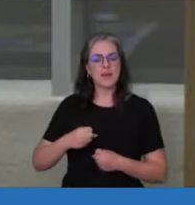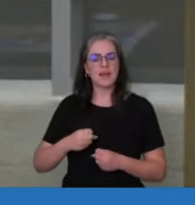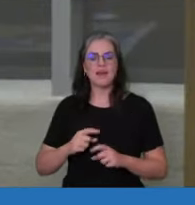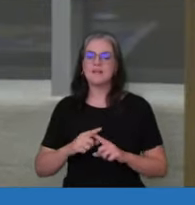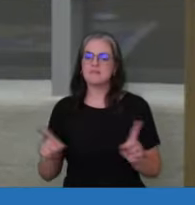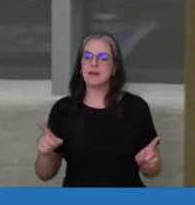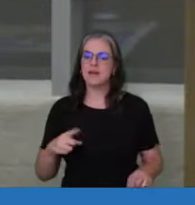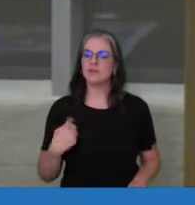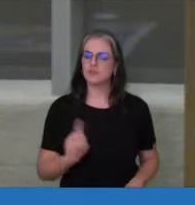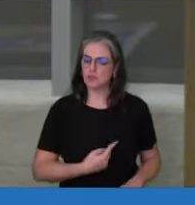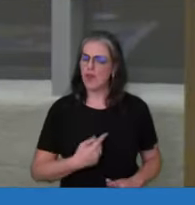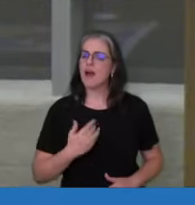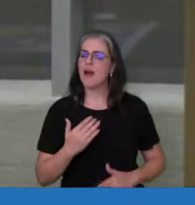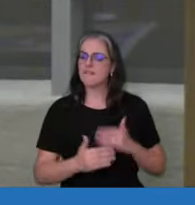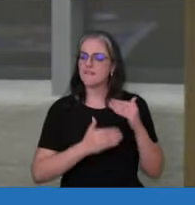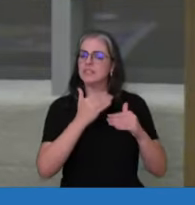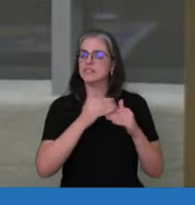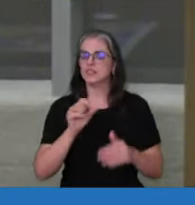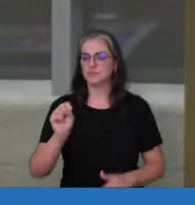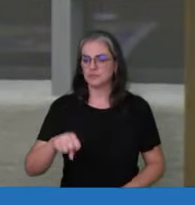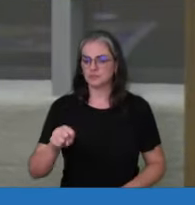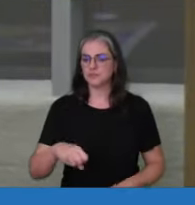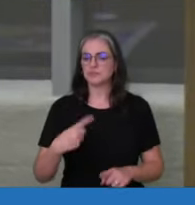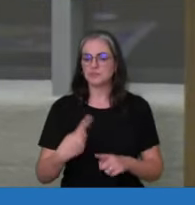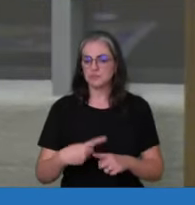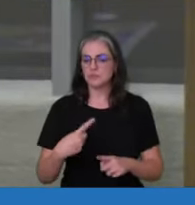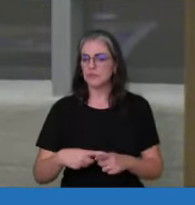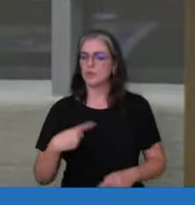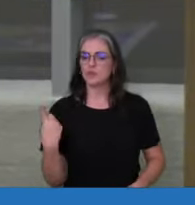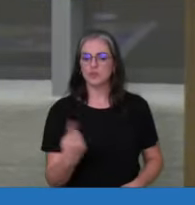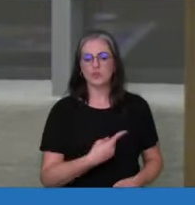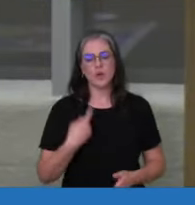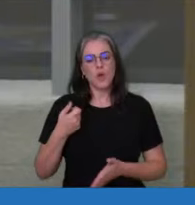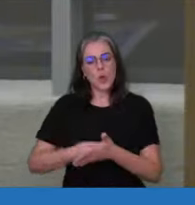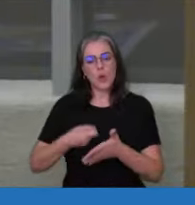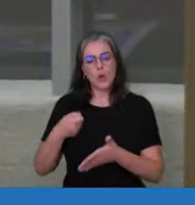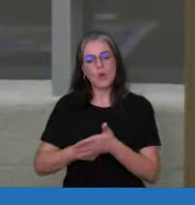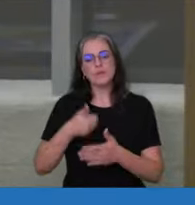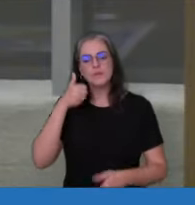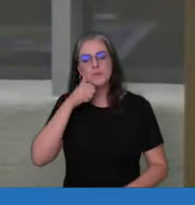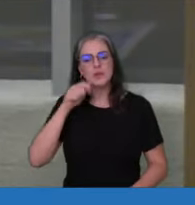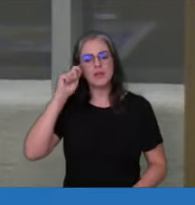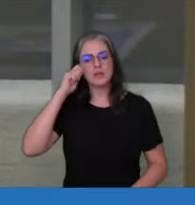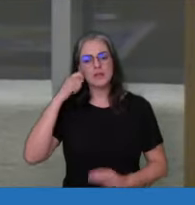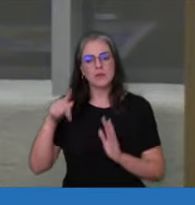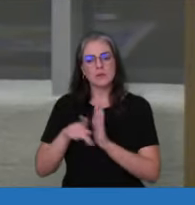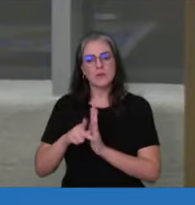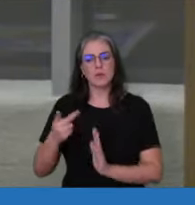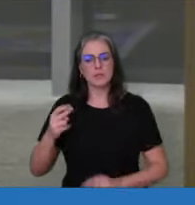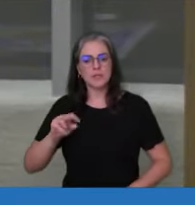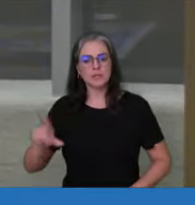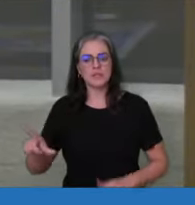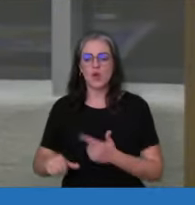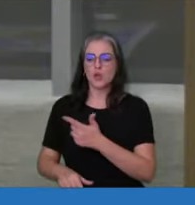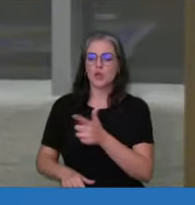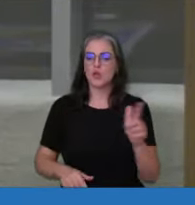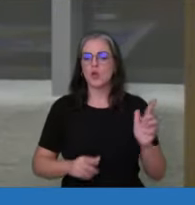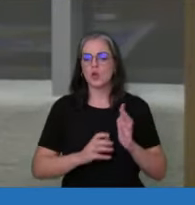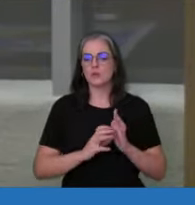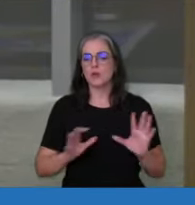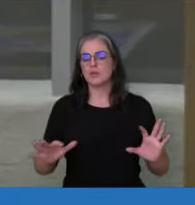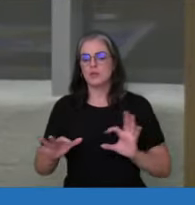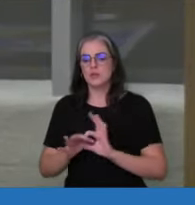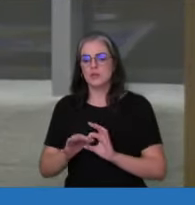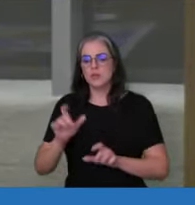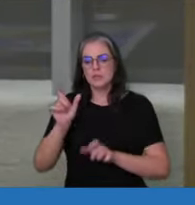estamos avançando, avançando porque a luta e a resistência de mulheres negras, do PSOL, dos partidos aliados, das pessoas que